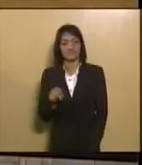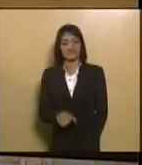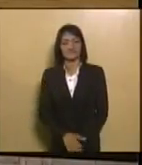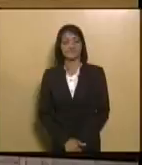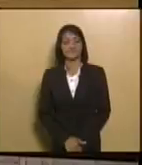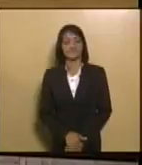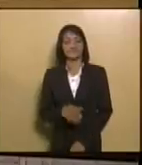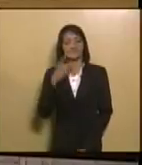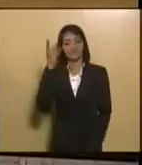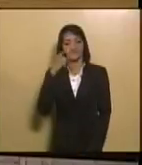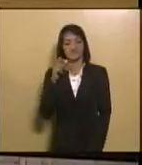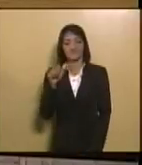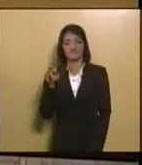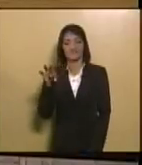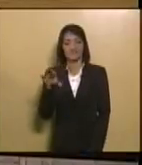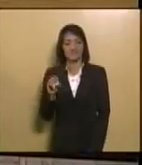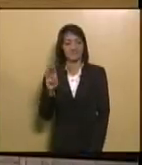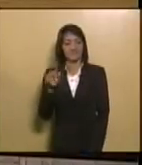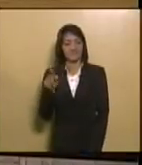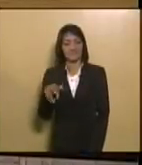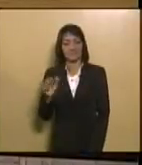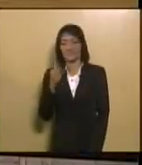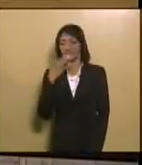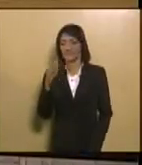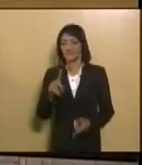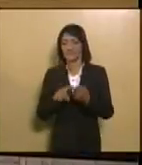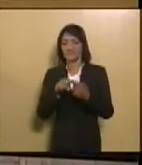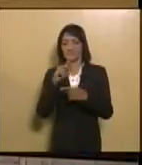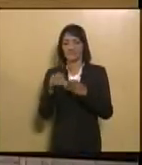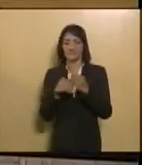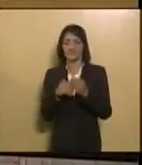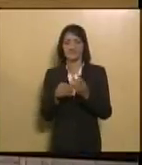E deputado Augusto Bezerra, qual peço para subscrever?